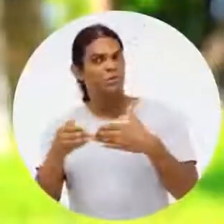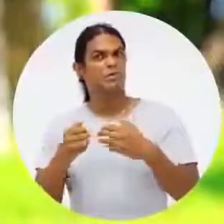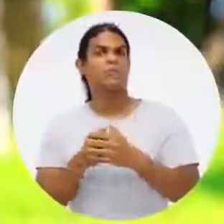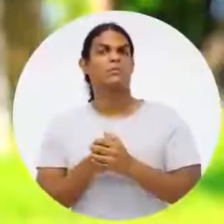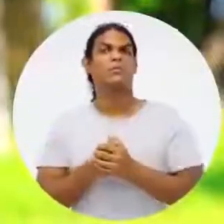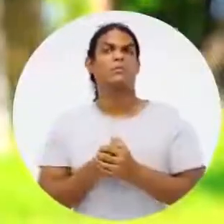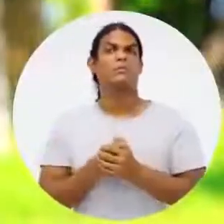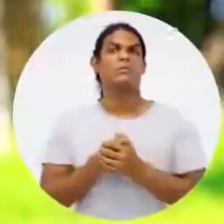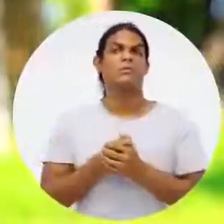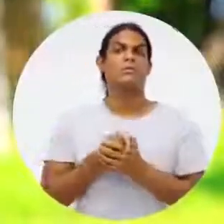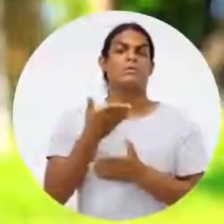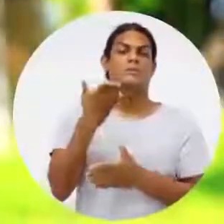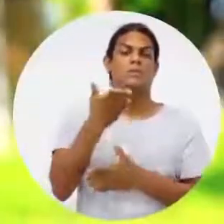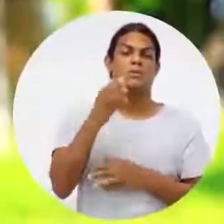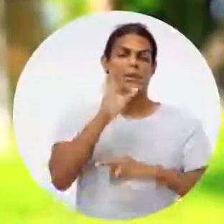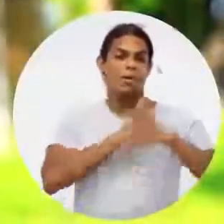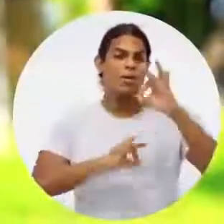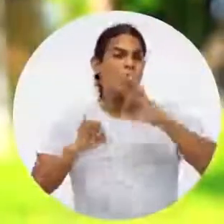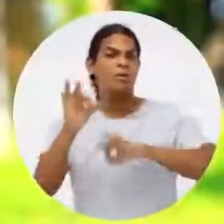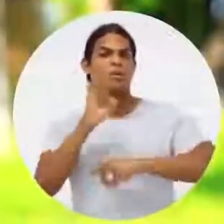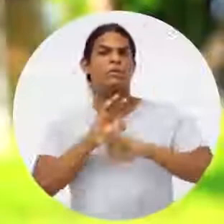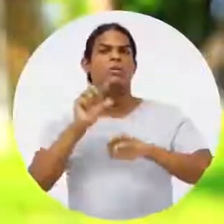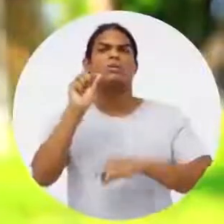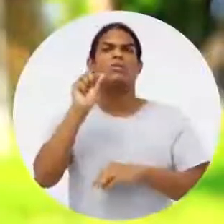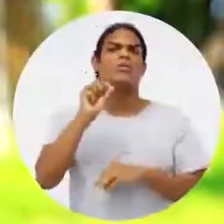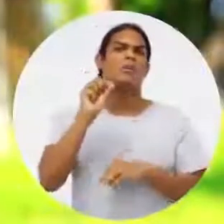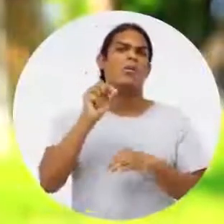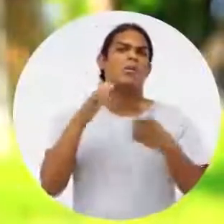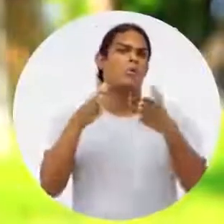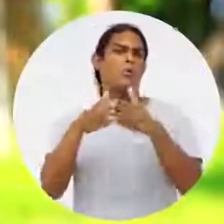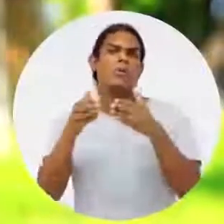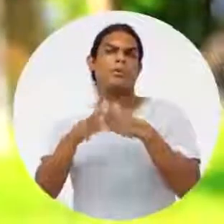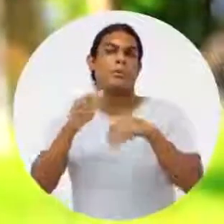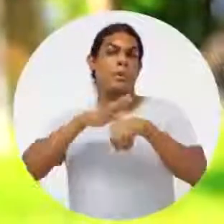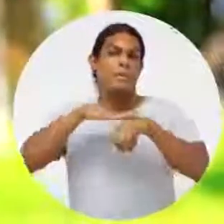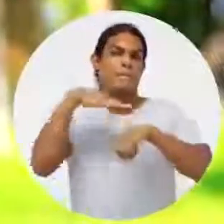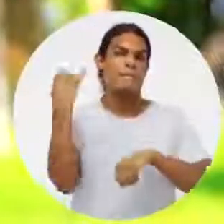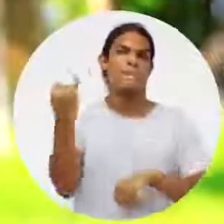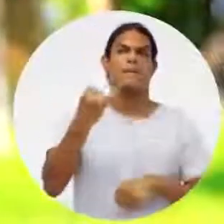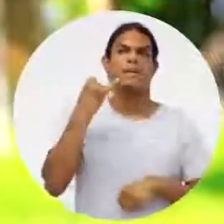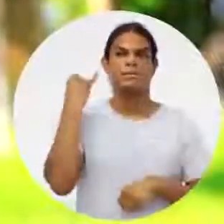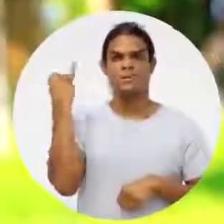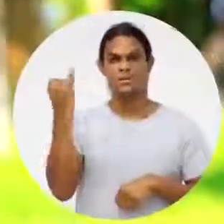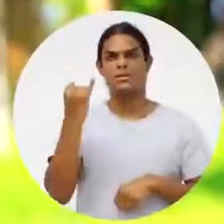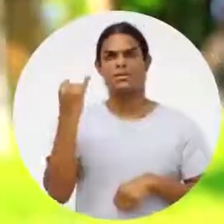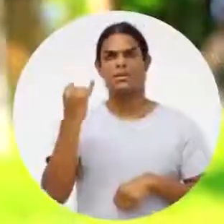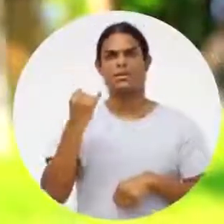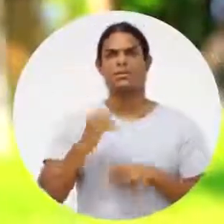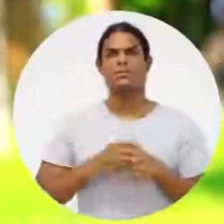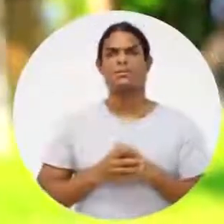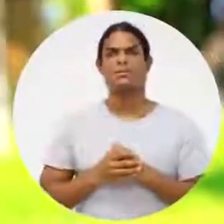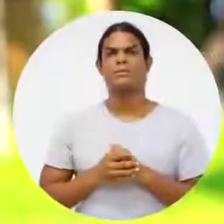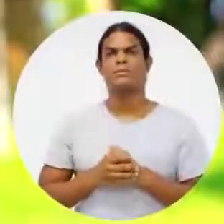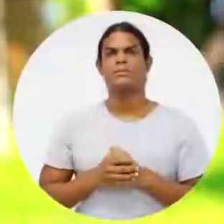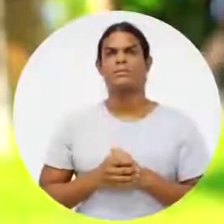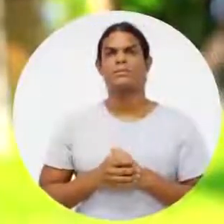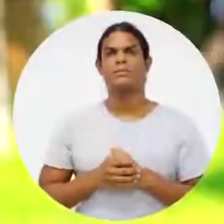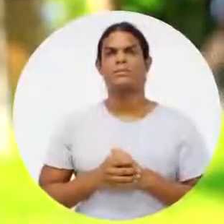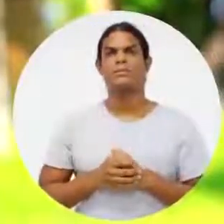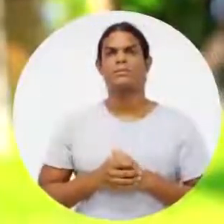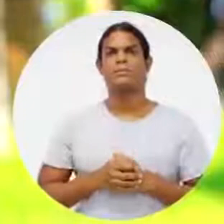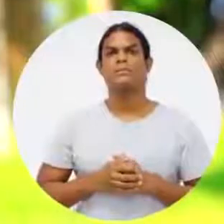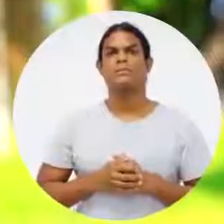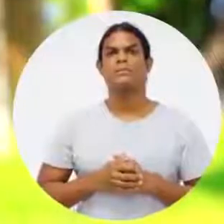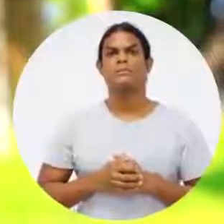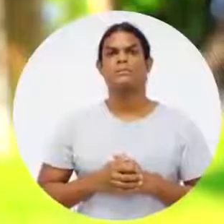mais recorrentes, ou seja, quais são aqueles desejos que os seus usuários sempre falavam que havia ou aquela necessidade